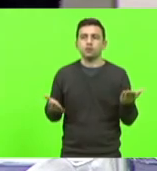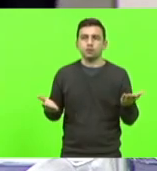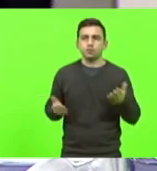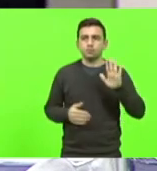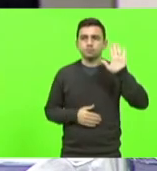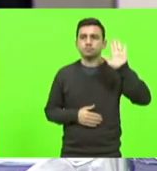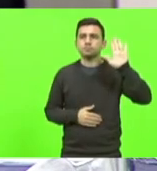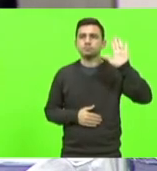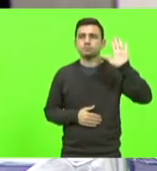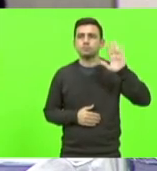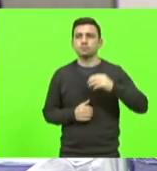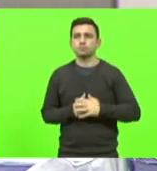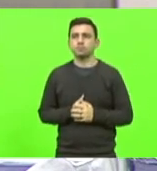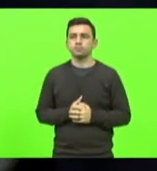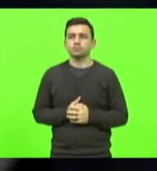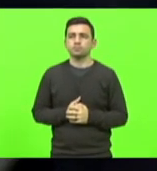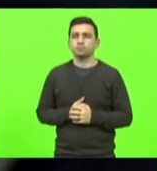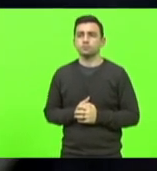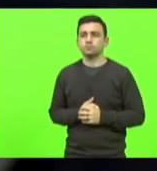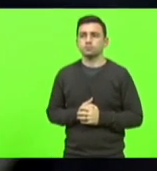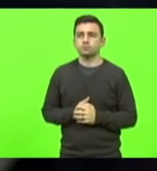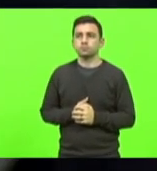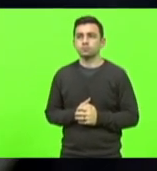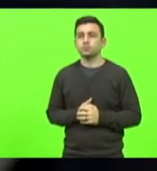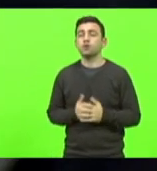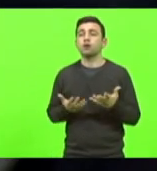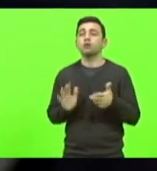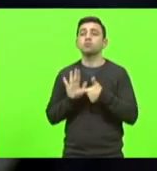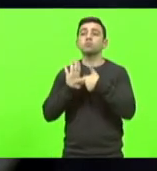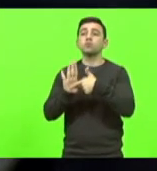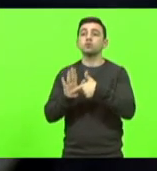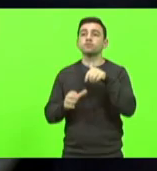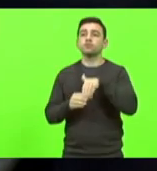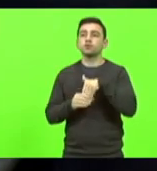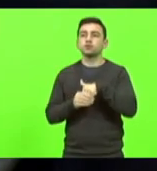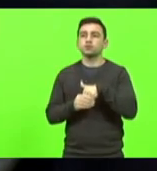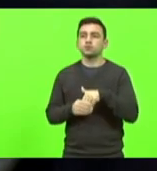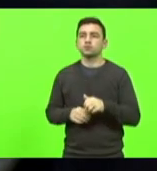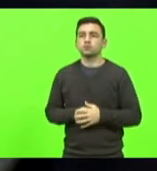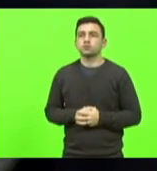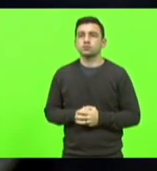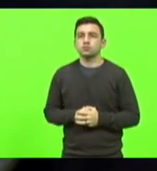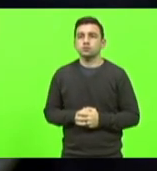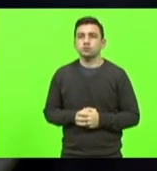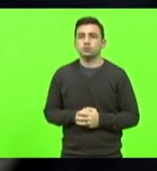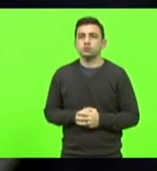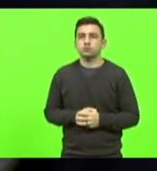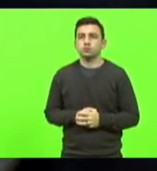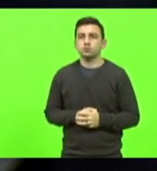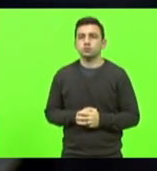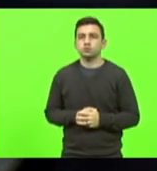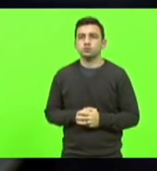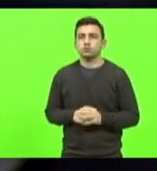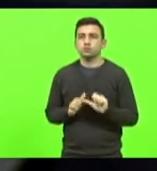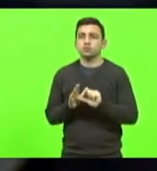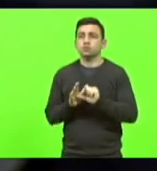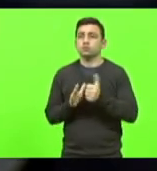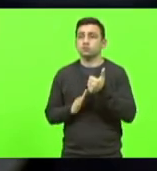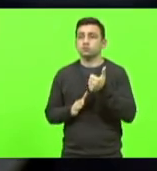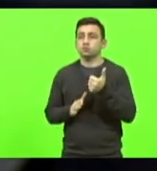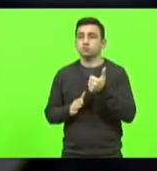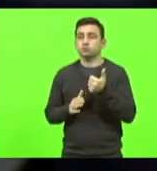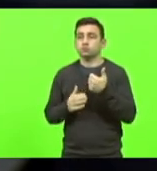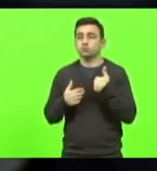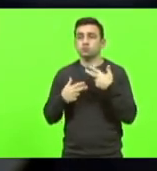votar questão de o espelho da votação só apareceu o placar a primeira vez que isso aconteceu